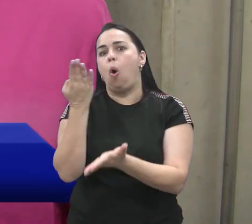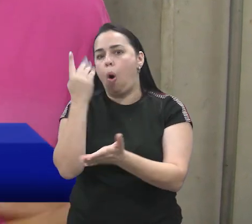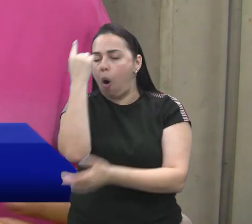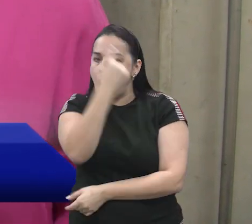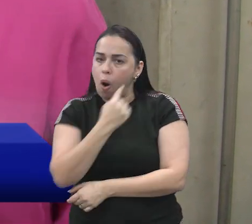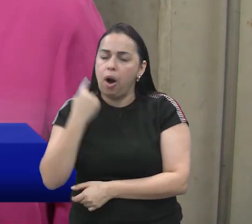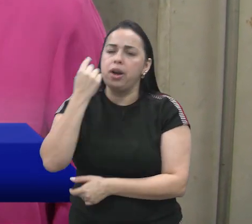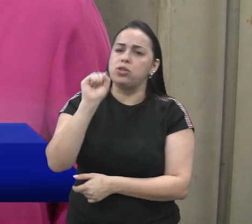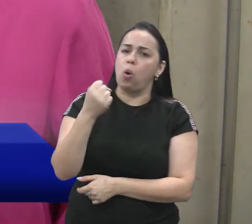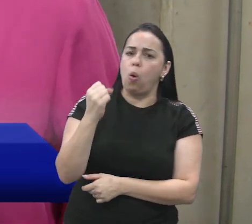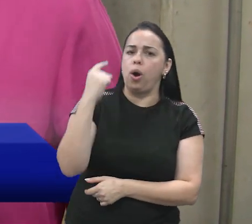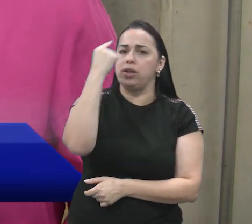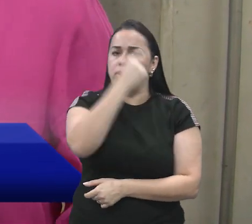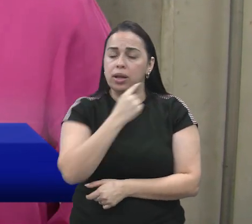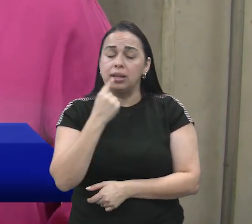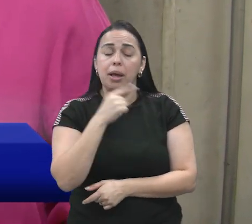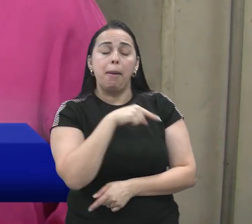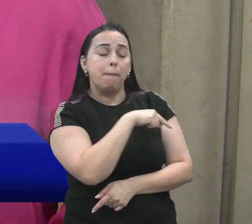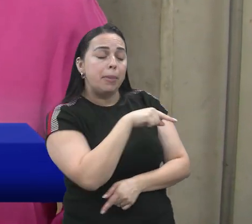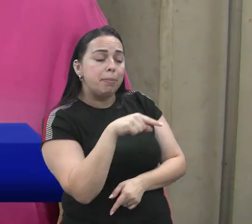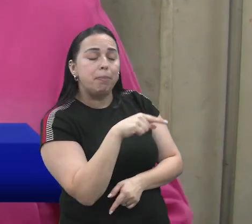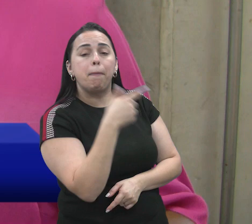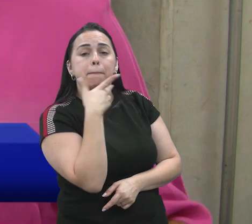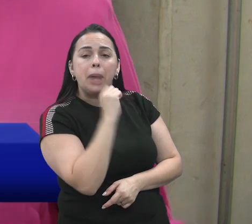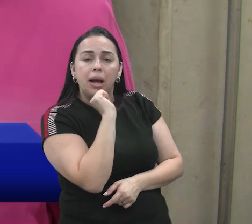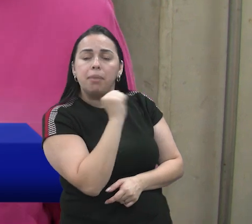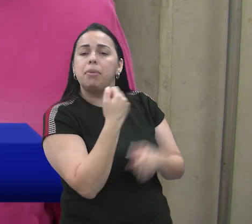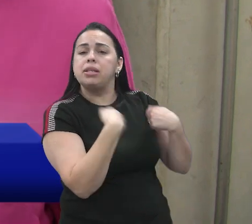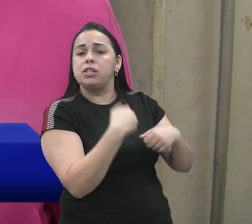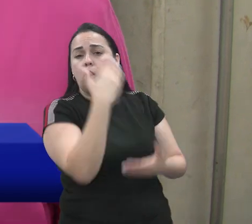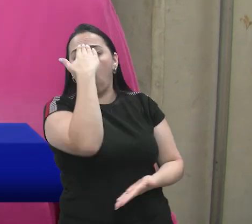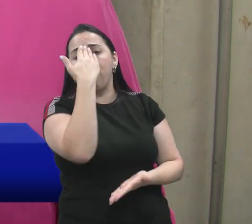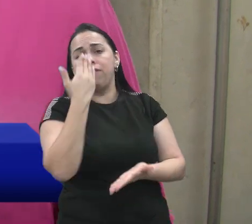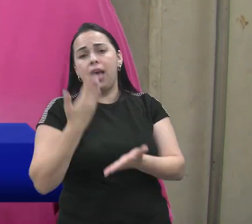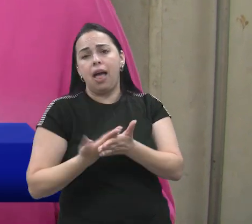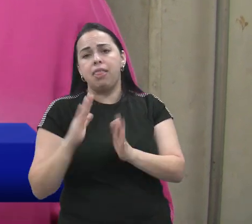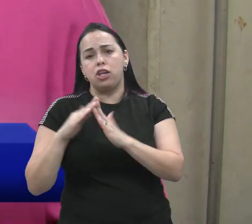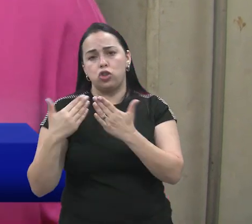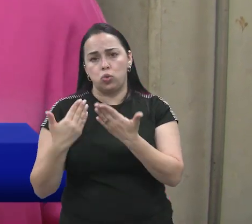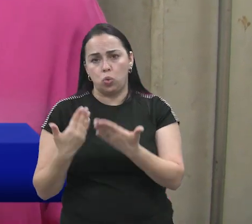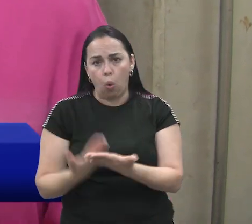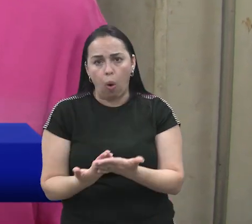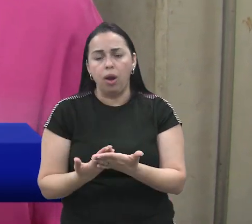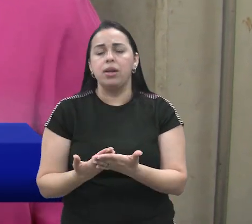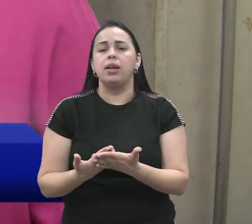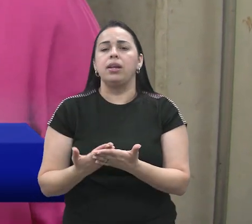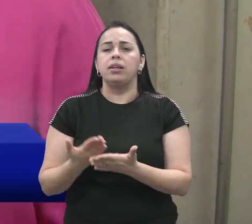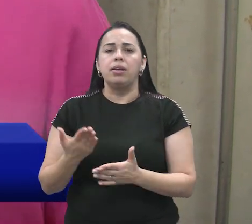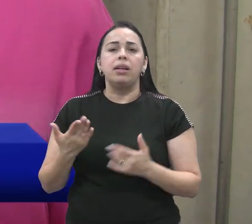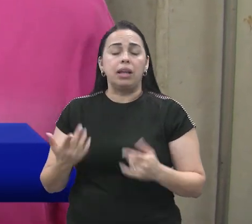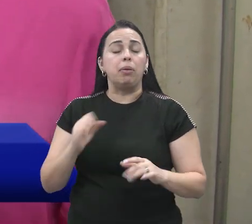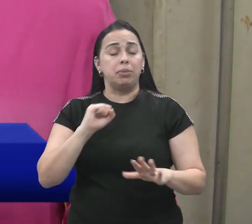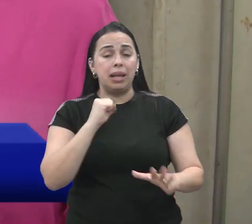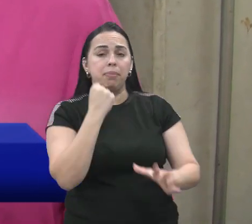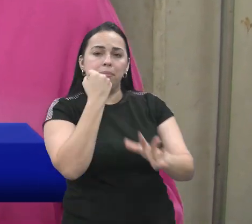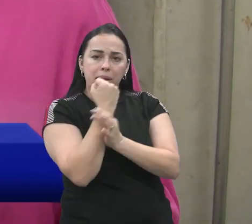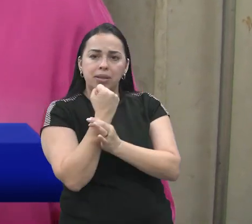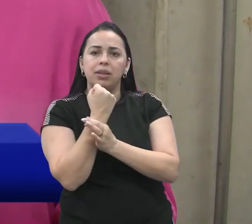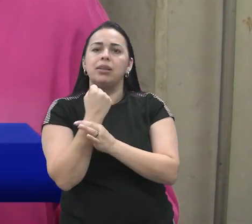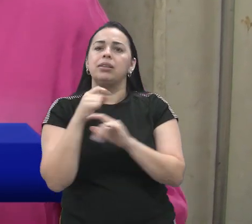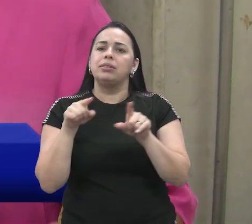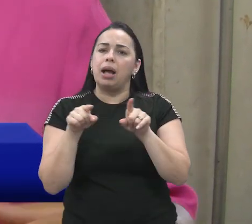4, às vezes até 8 horas, é importante o quê? É importante a confiança, que ela conheça, a partir do momento que ela escolheu a escola, ela está segura